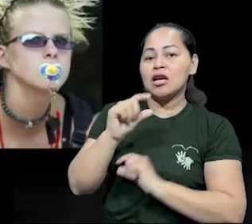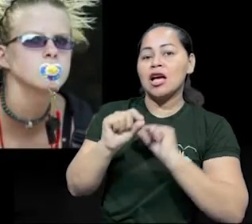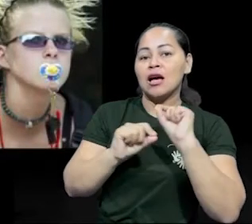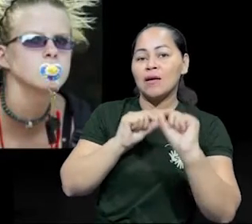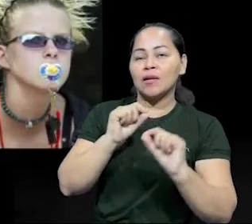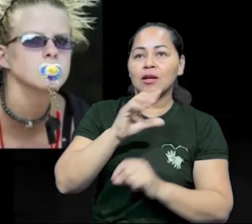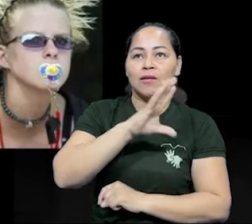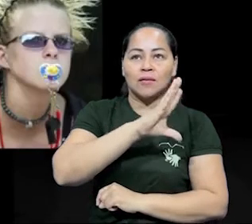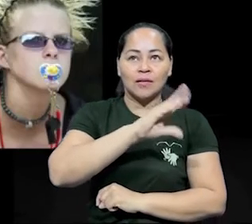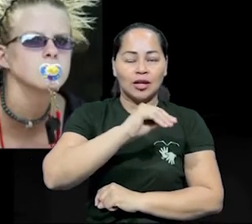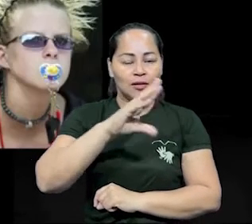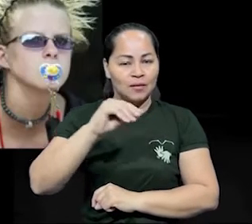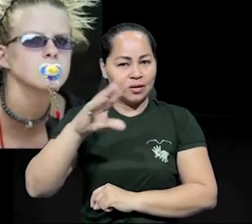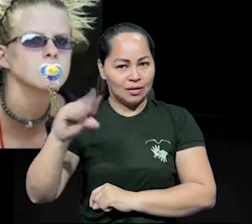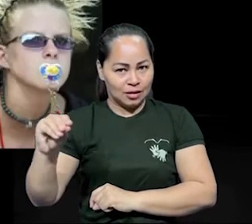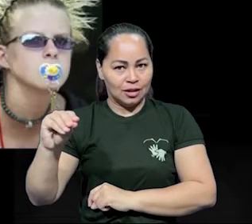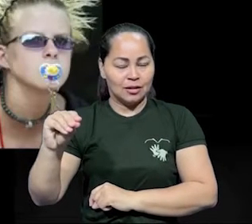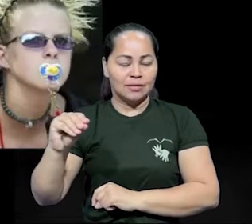é uma adolescente